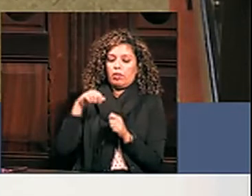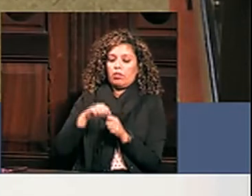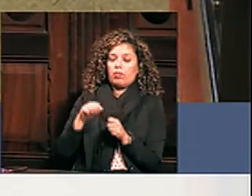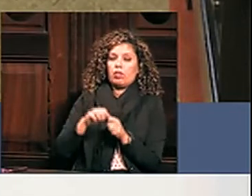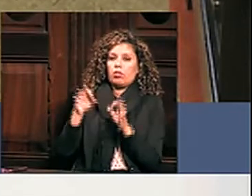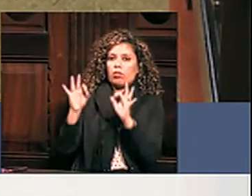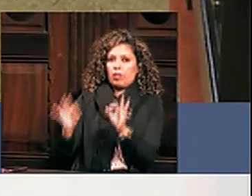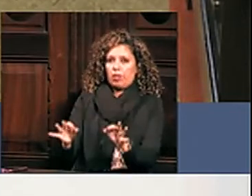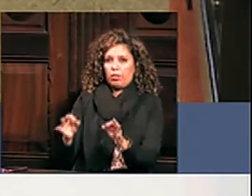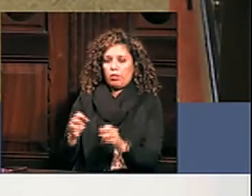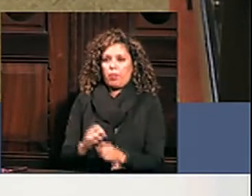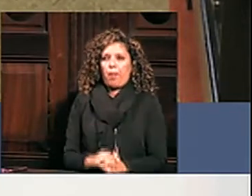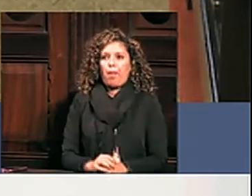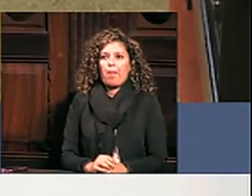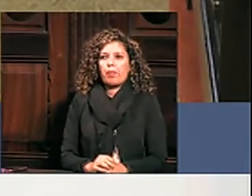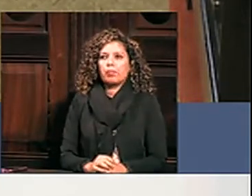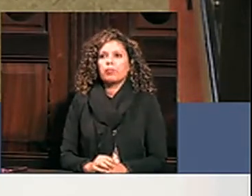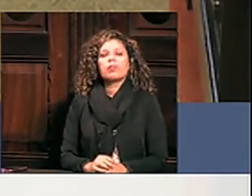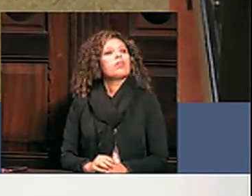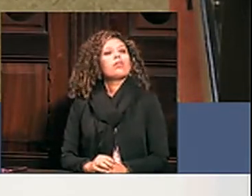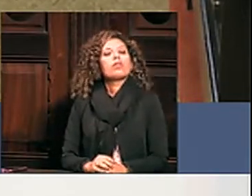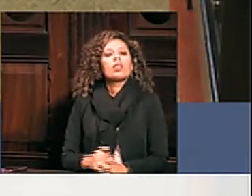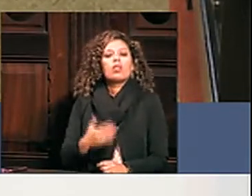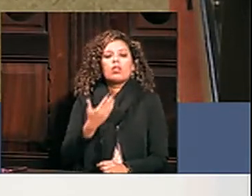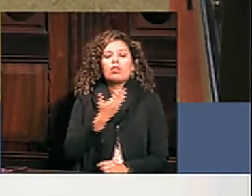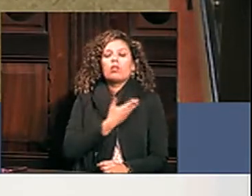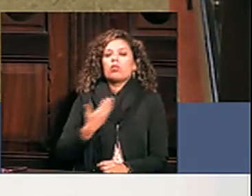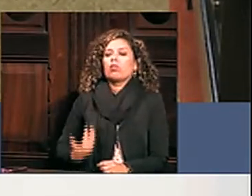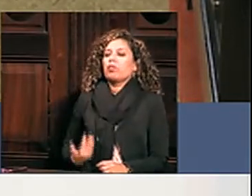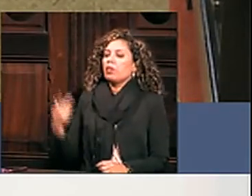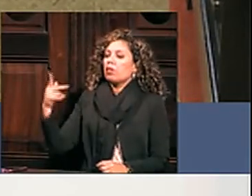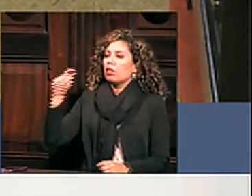justiça. No governo Dilma,